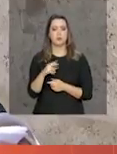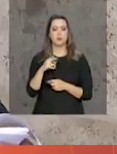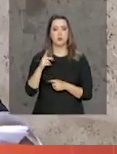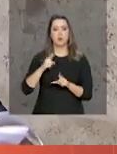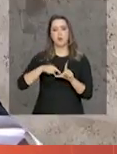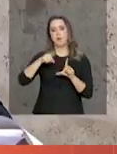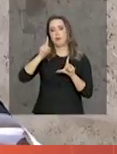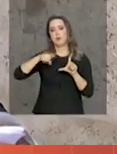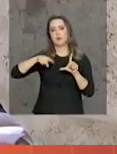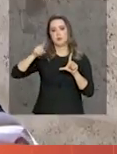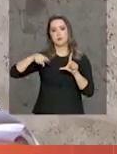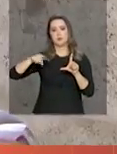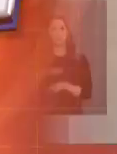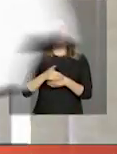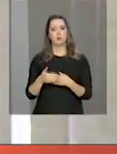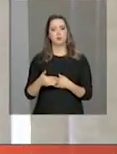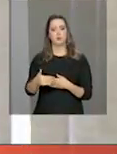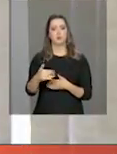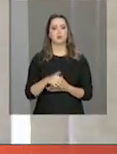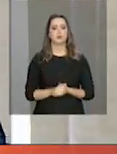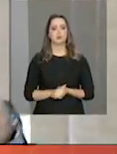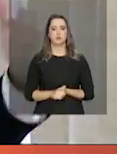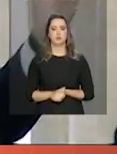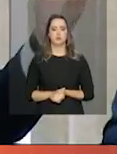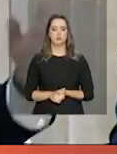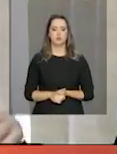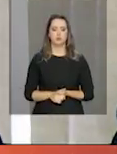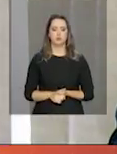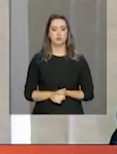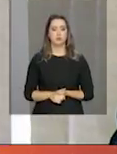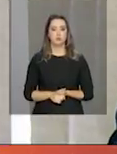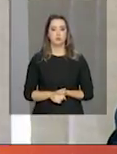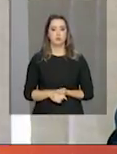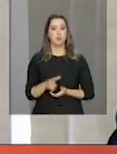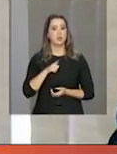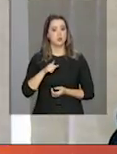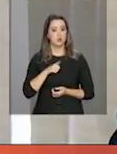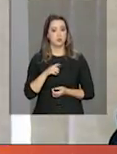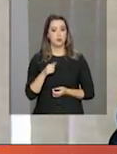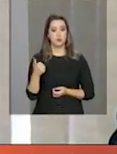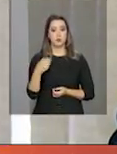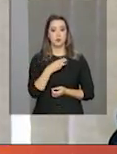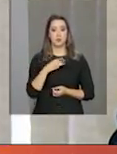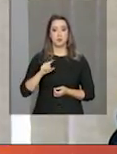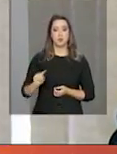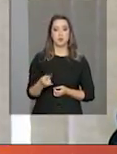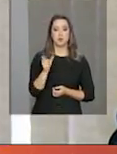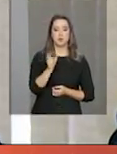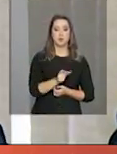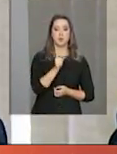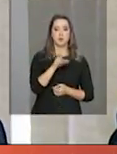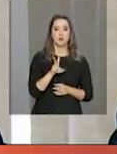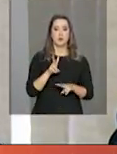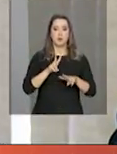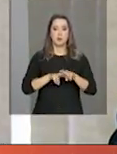varia conforme a empresa. Nós tivemos 13 mil pessoas presas em